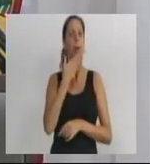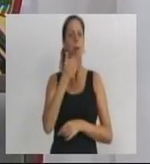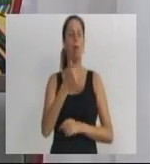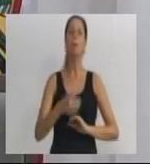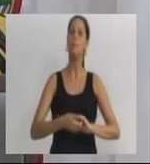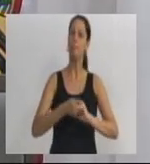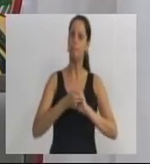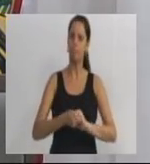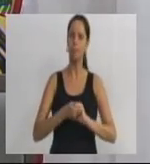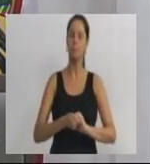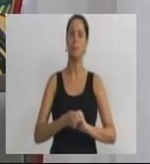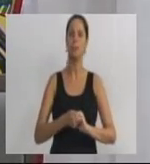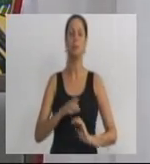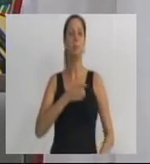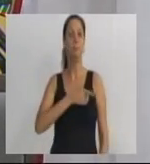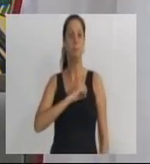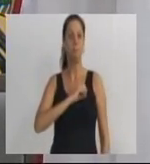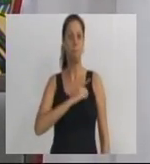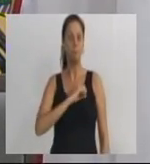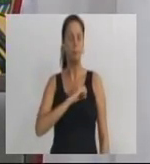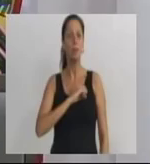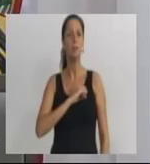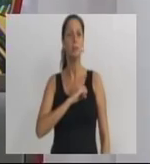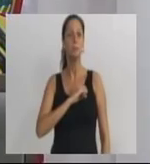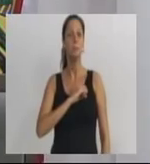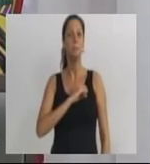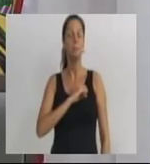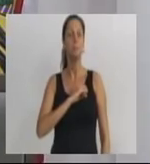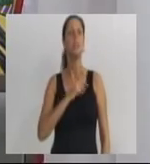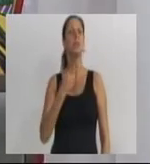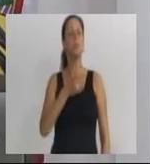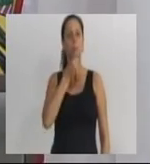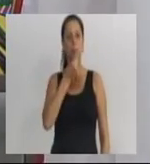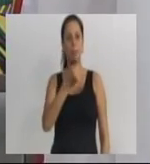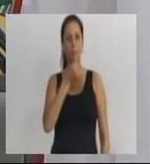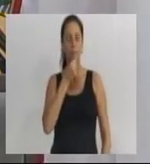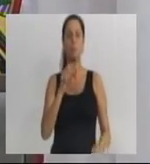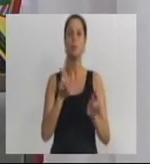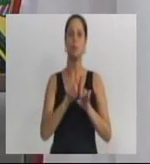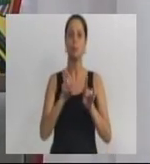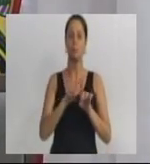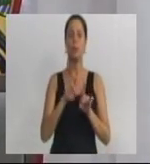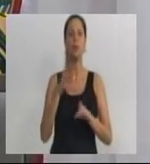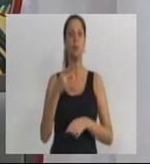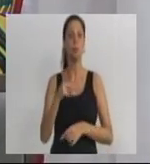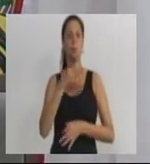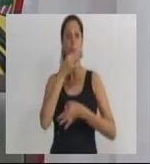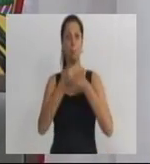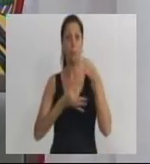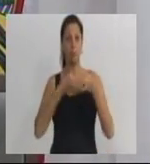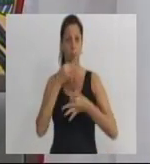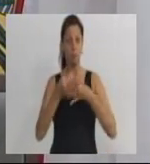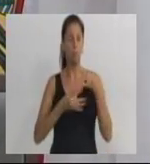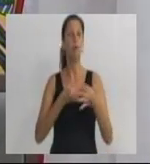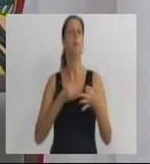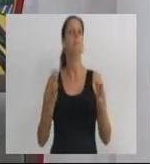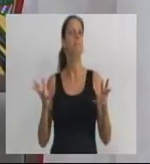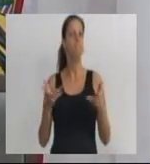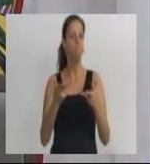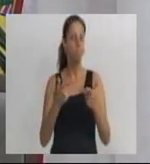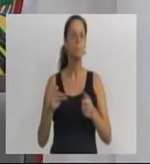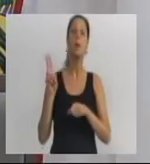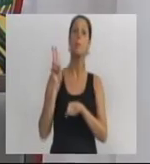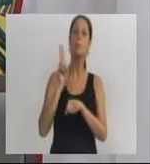parabéns aqui, delegado regional Rodrigo Marchetti, pela sua entrevista, pela sua fala, pelas suas grandes colocações, eu diria, na